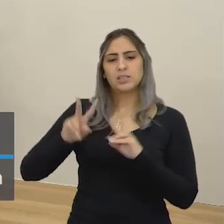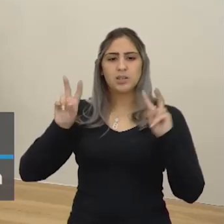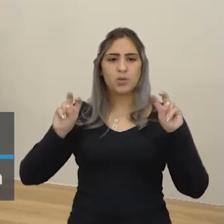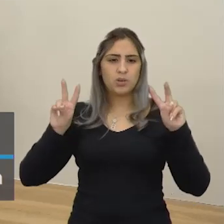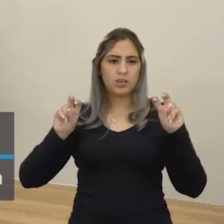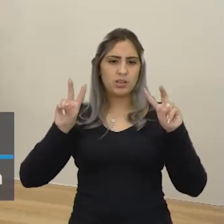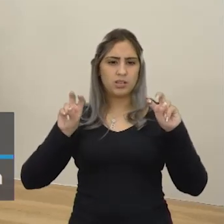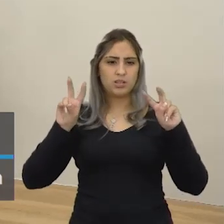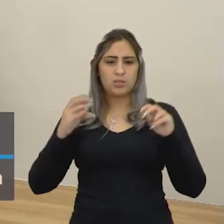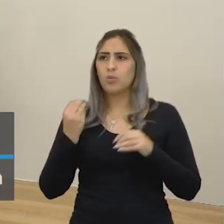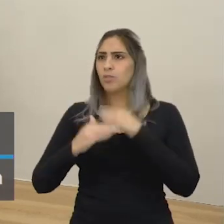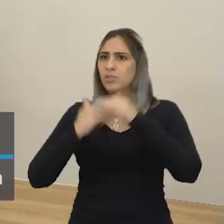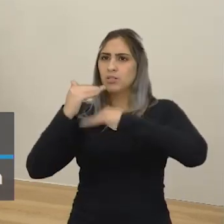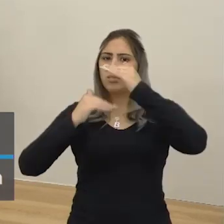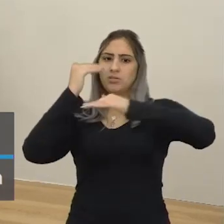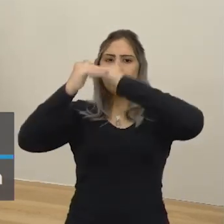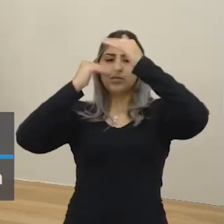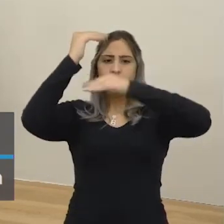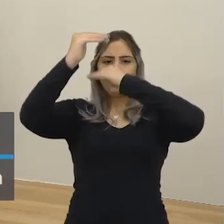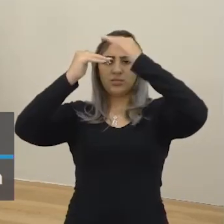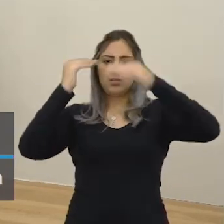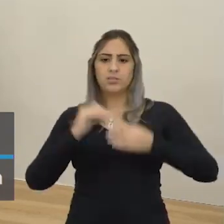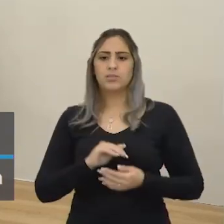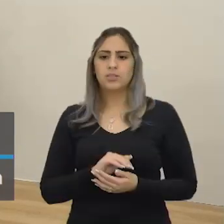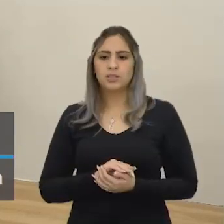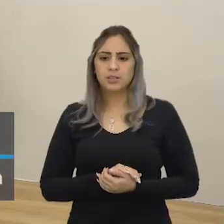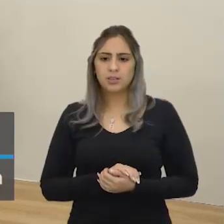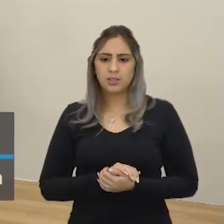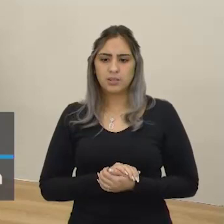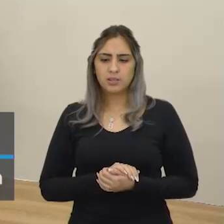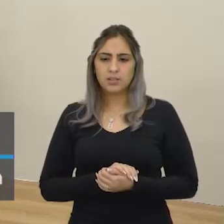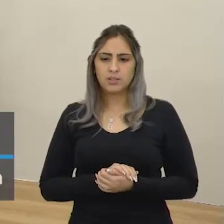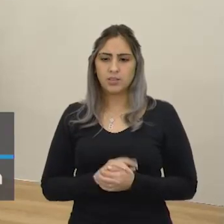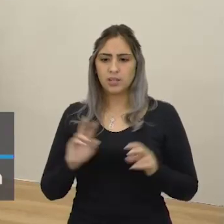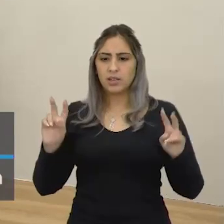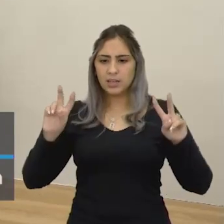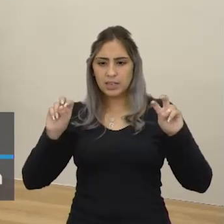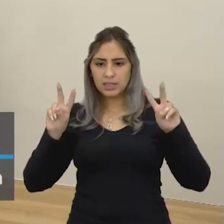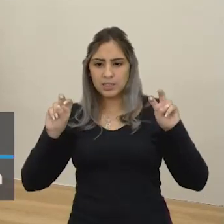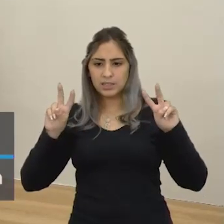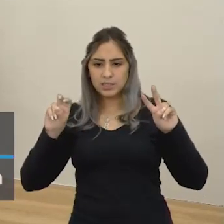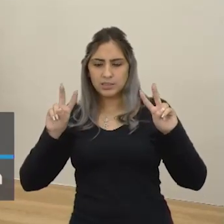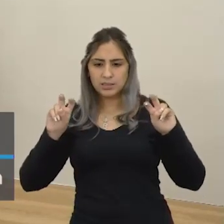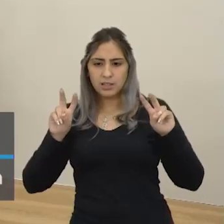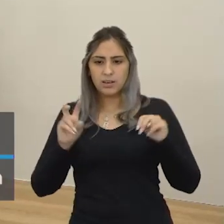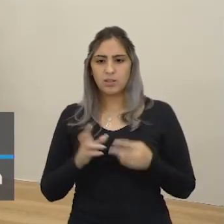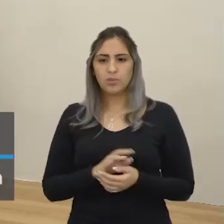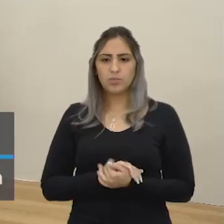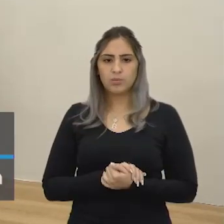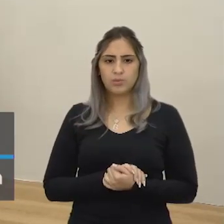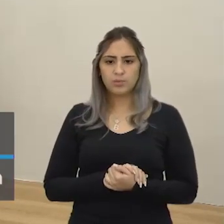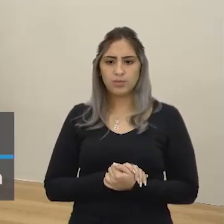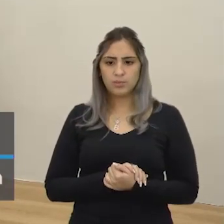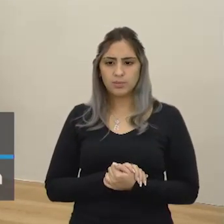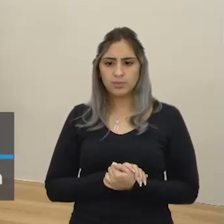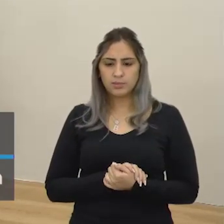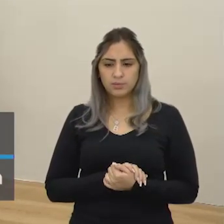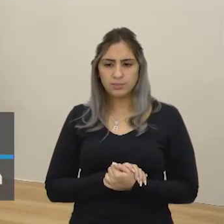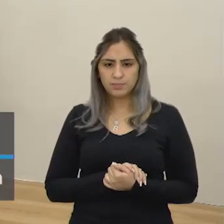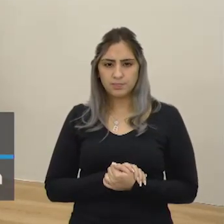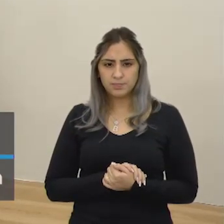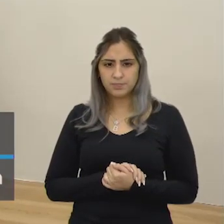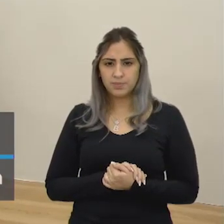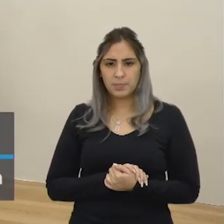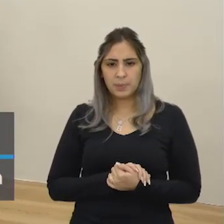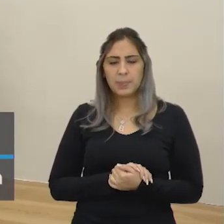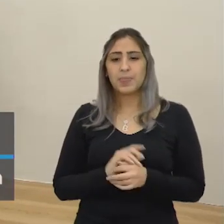vai né, evoluindo, né? Você vê que desde a abiogênese, né, a questão ali de como que a vida surgiu, a ideia que ele comentou do inanimado,